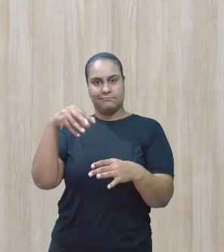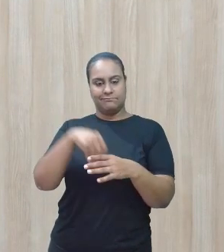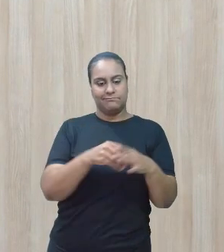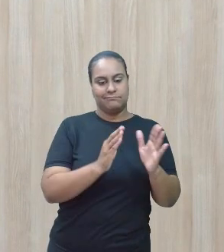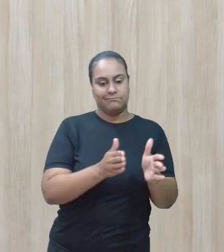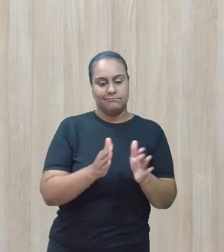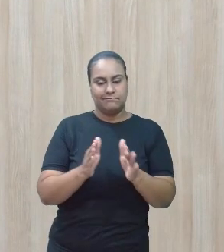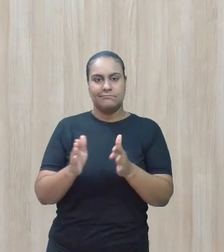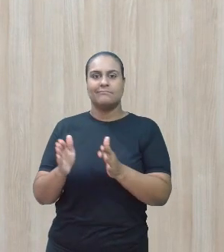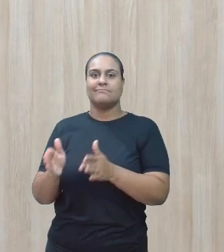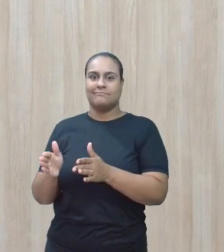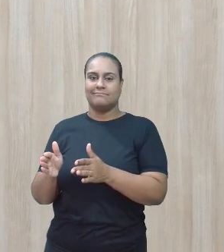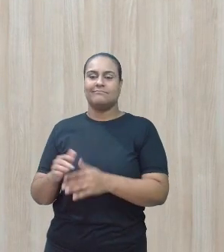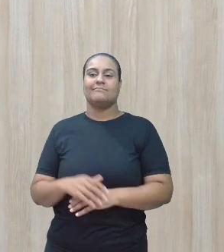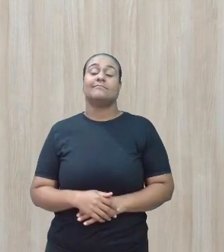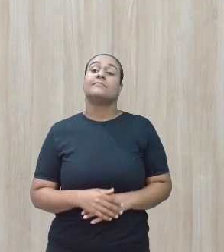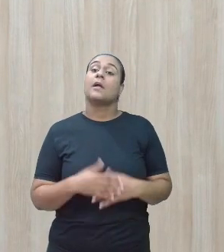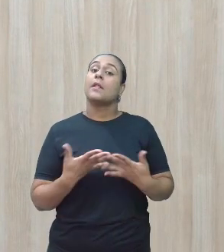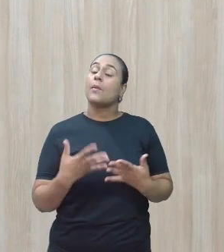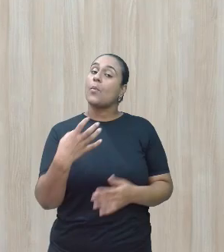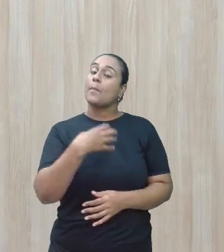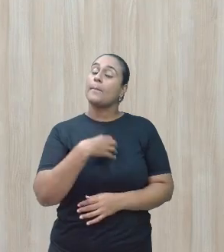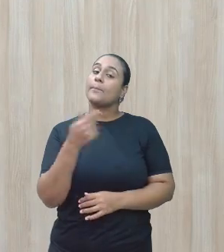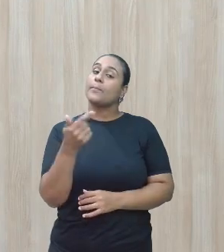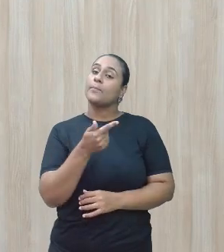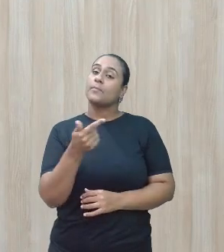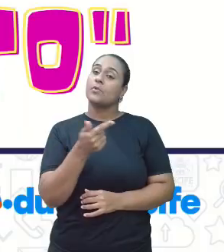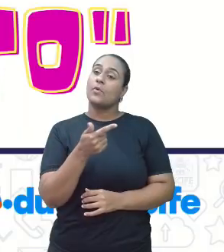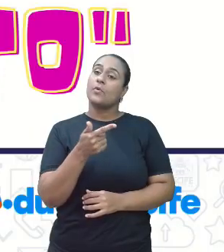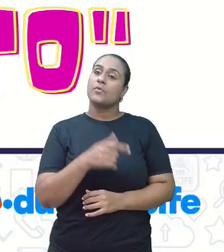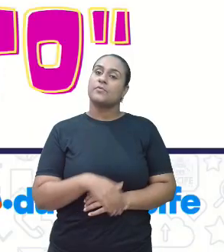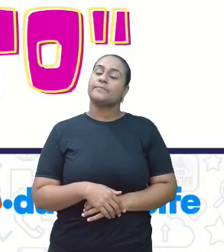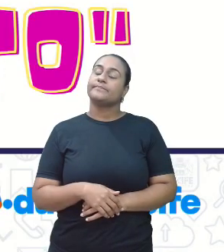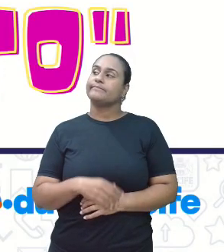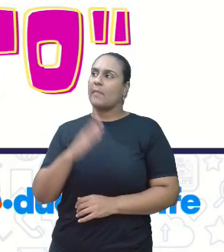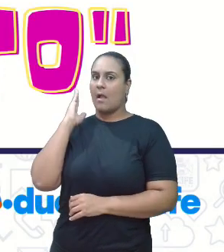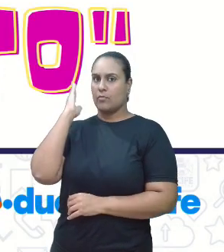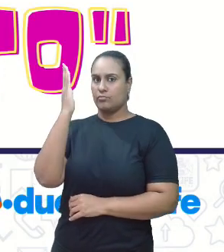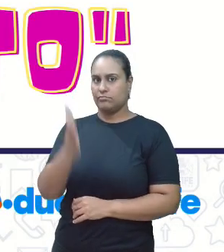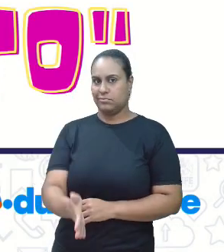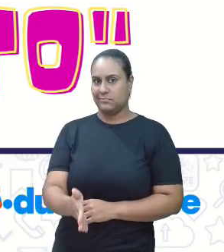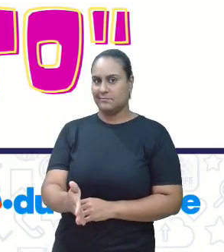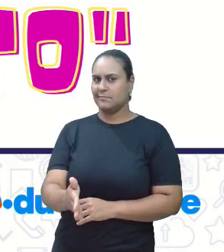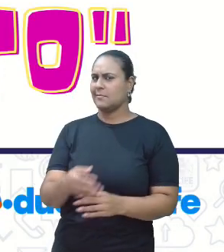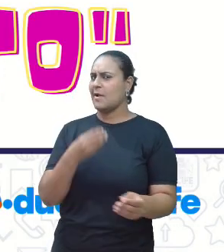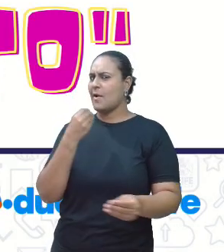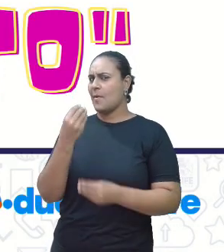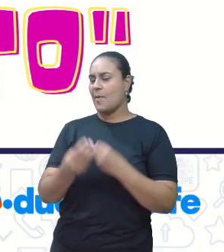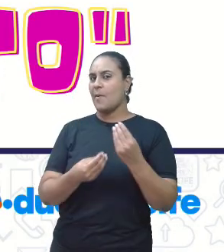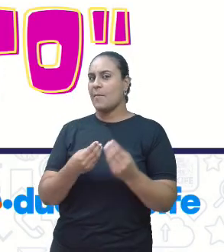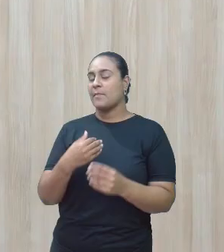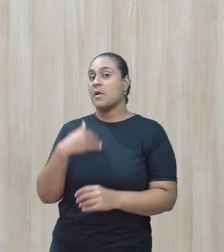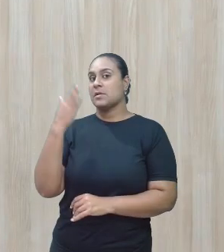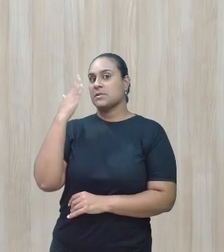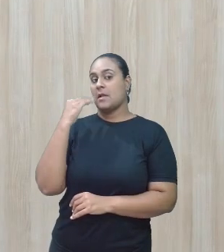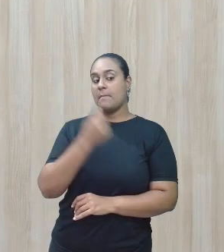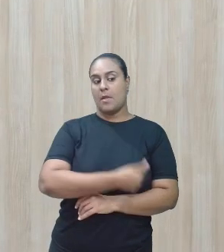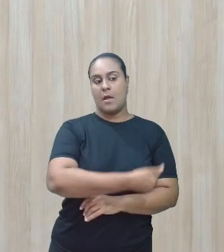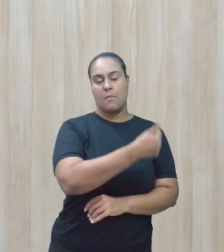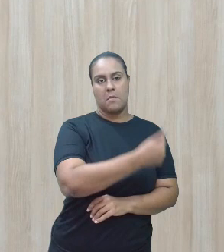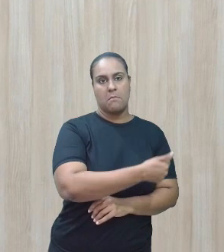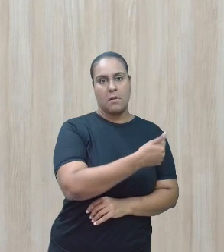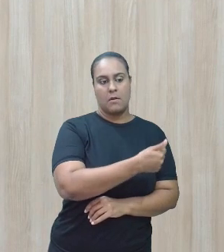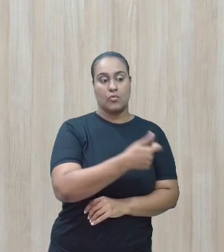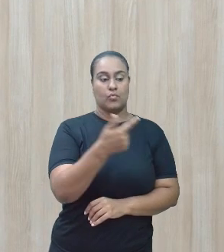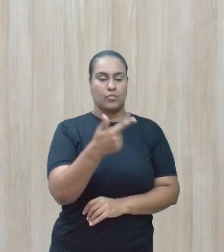você deseja, tá certo? O modo 2, que eu chamei aí, é você indo direto, ou seja, eu sabia o primeiro elemento,